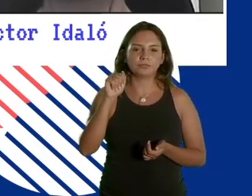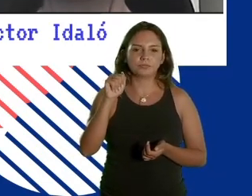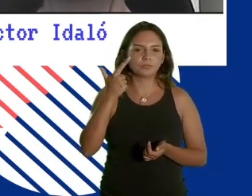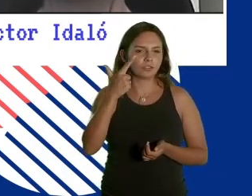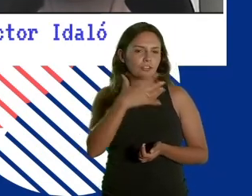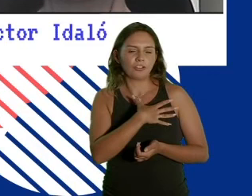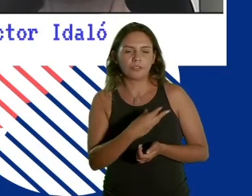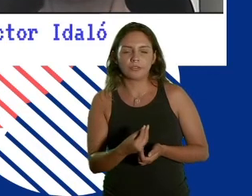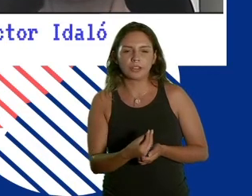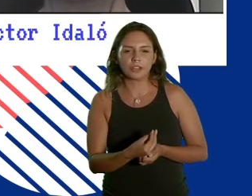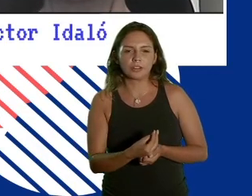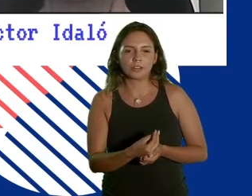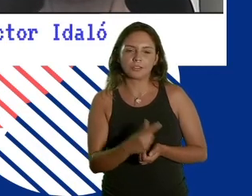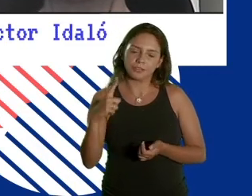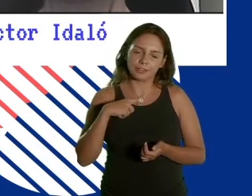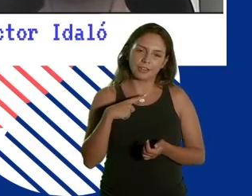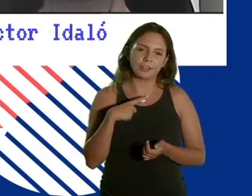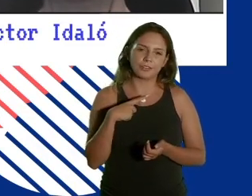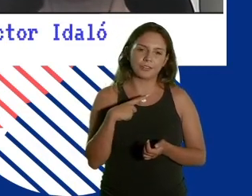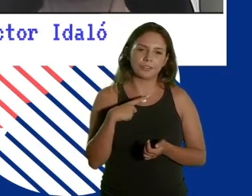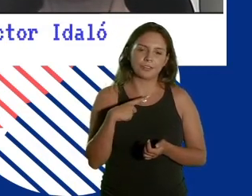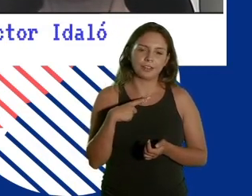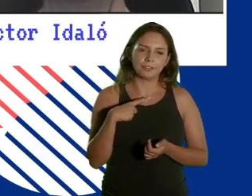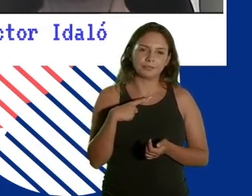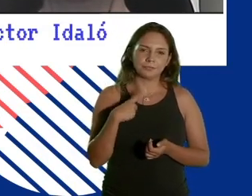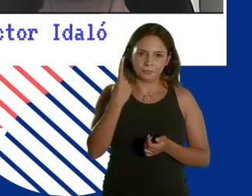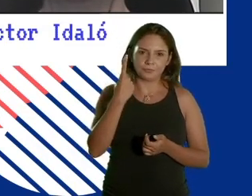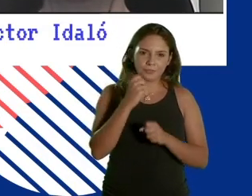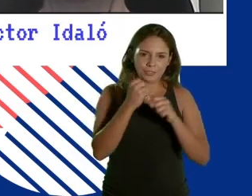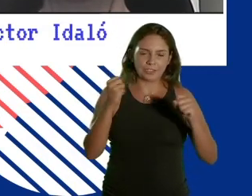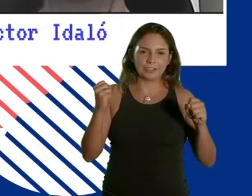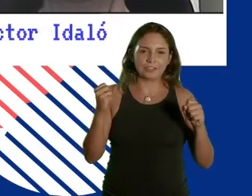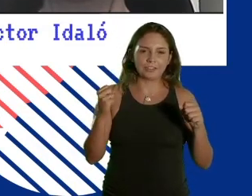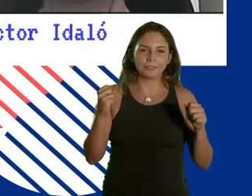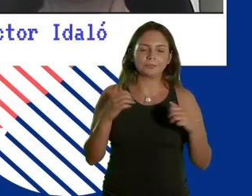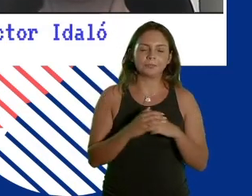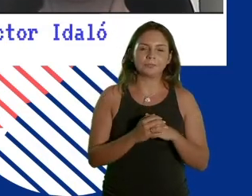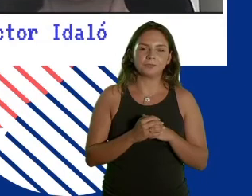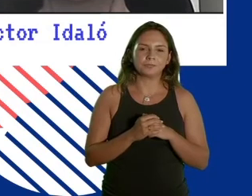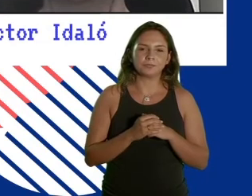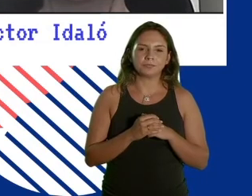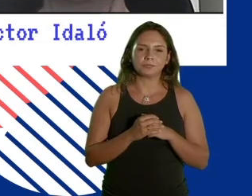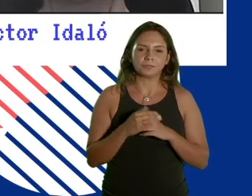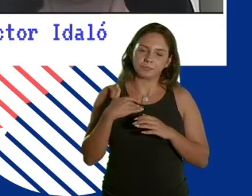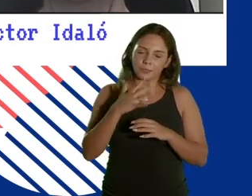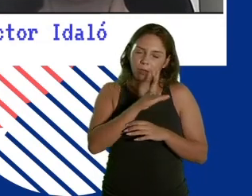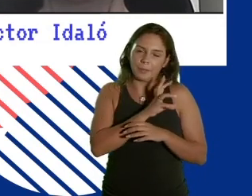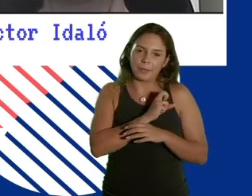tive filhos, mas tenho um grande estribilho. O meu